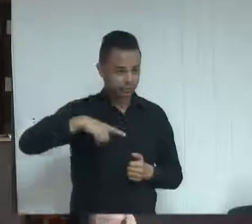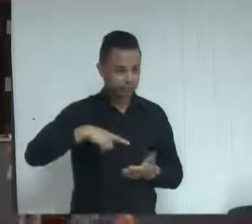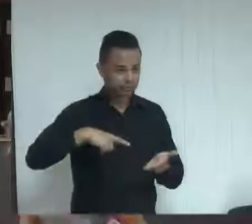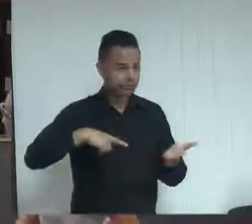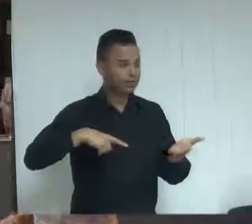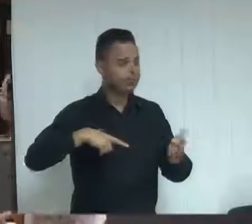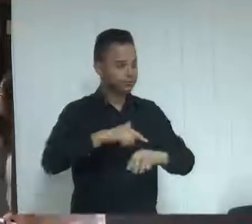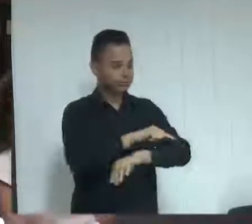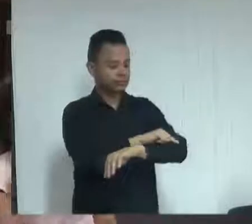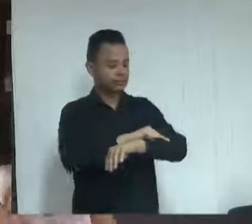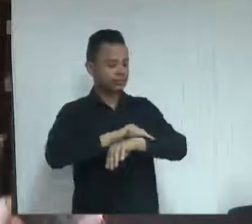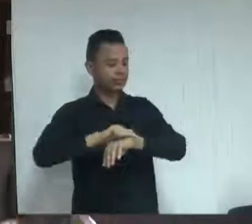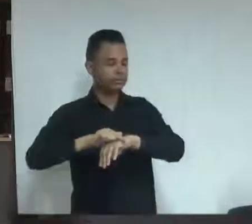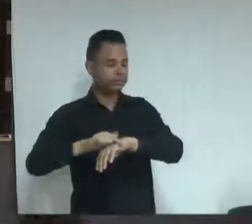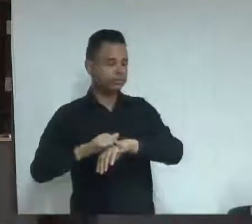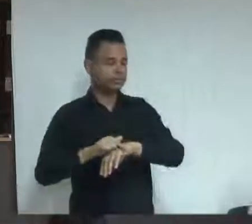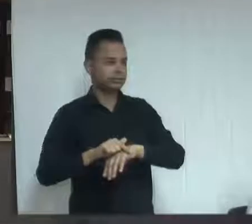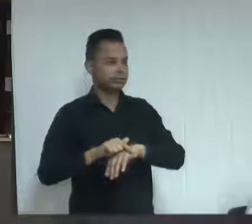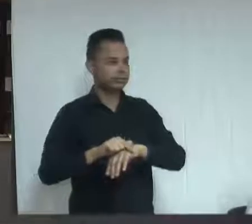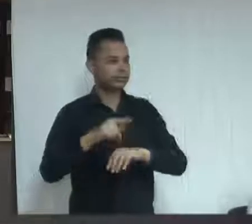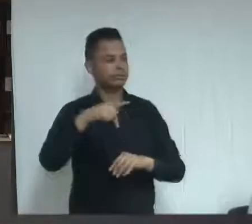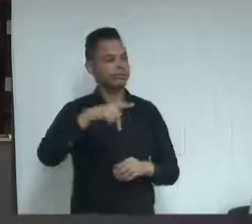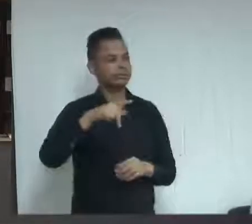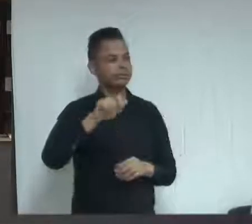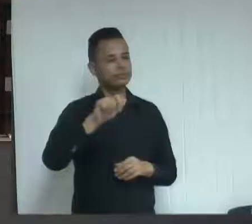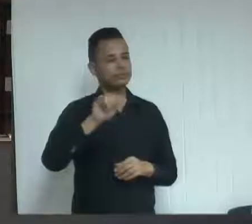Passa a palavra, senhor presidente. Palavra o vereador Rodrigo Paixão.